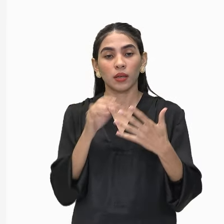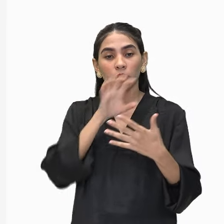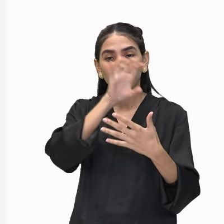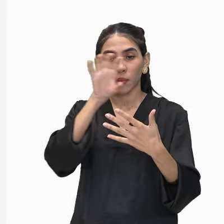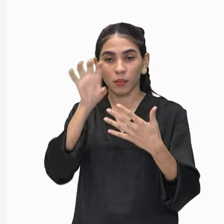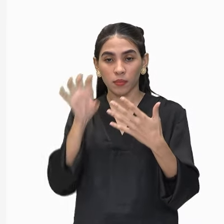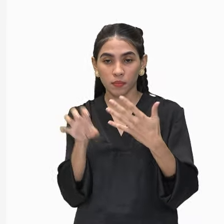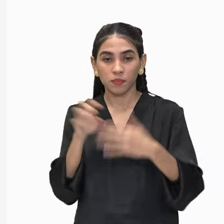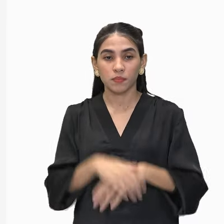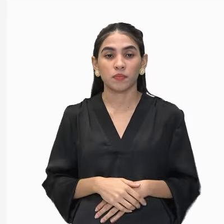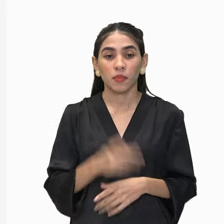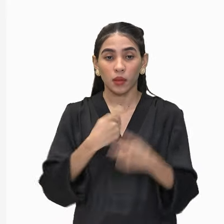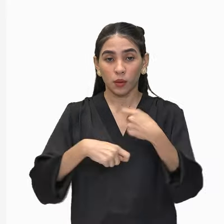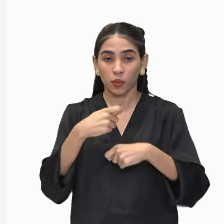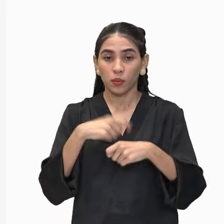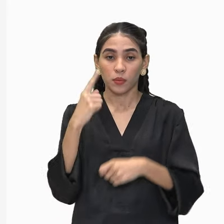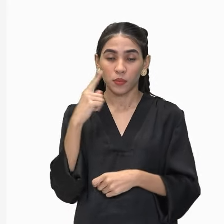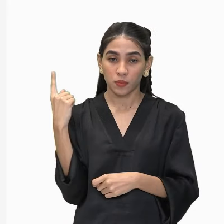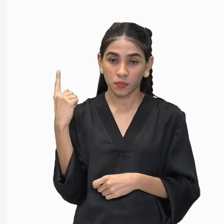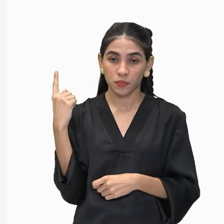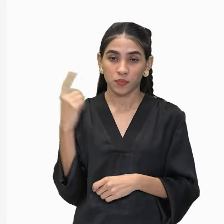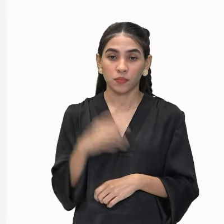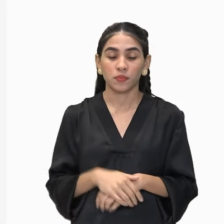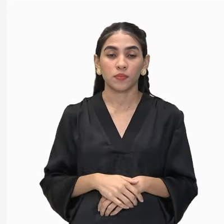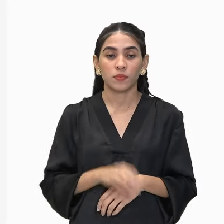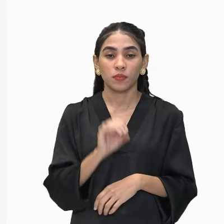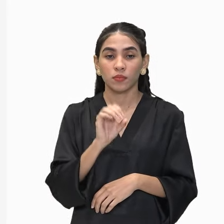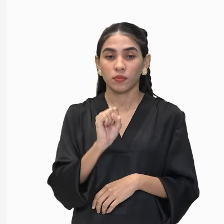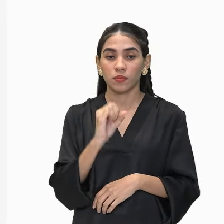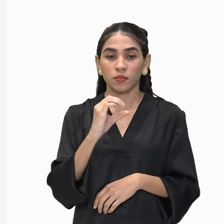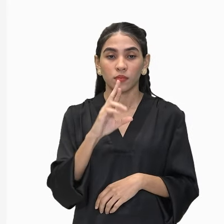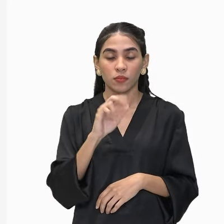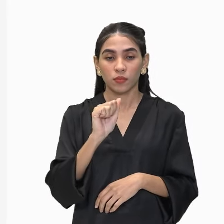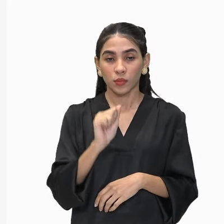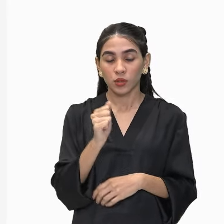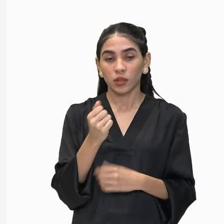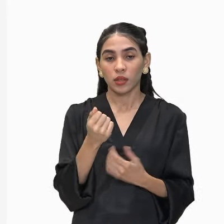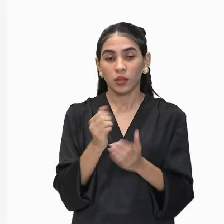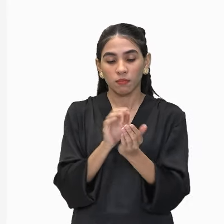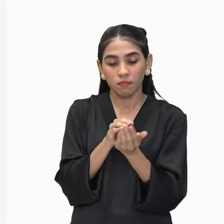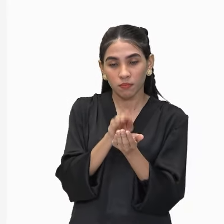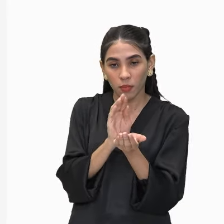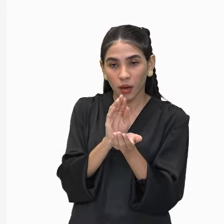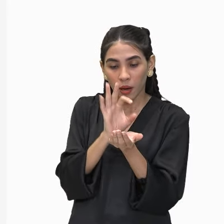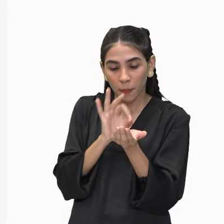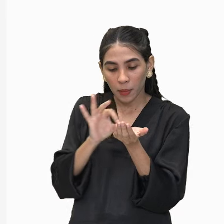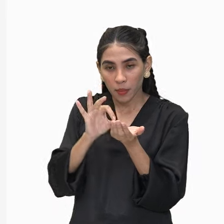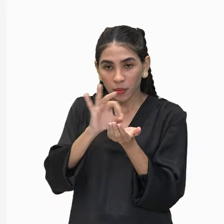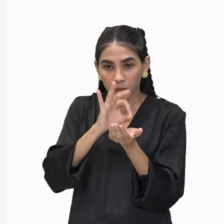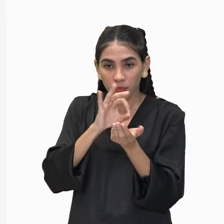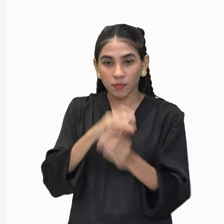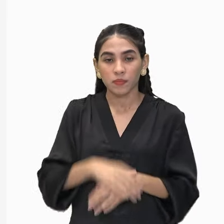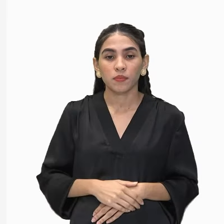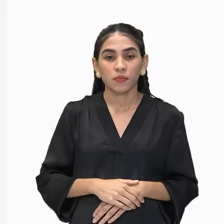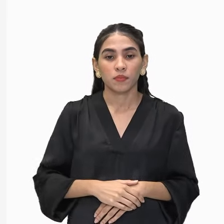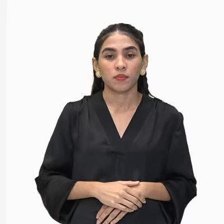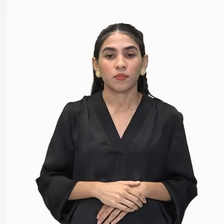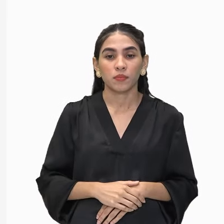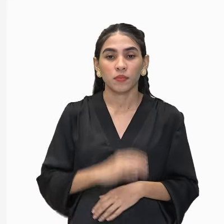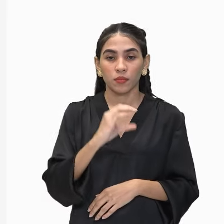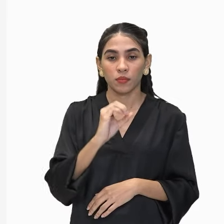na economia, como foi exemplificado aí a ostra, que produz a pérola, produção de pérolas, corais e